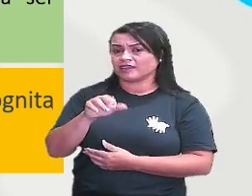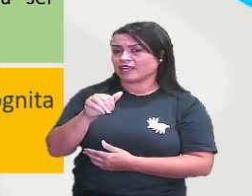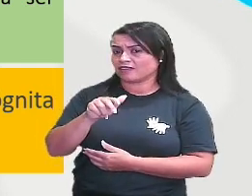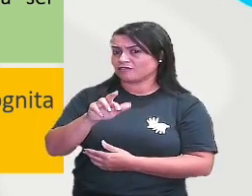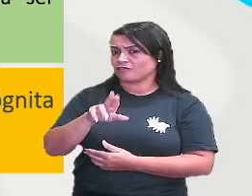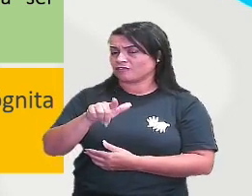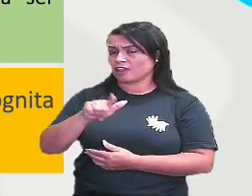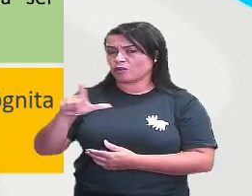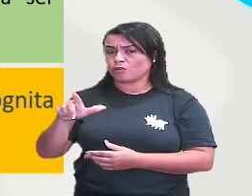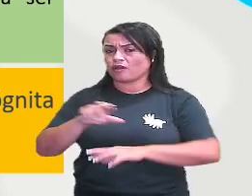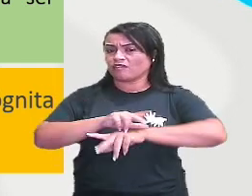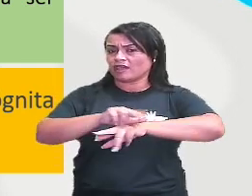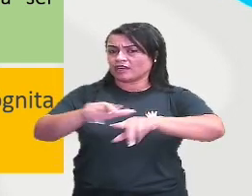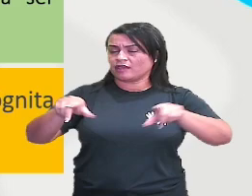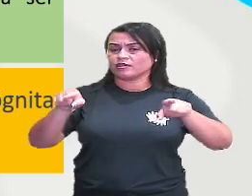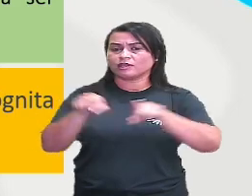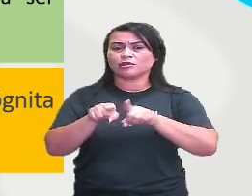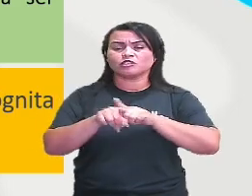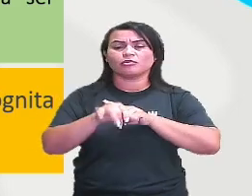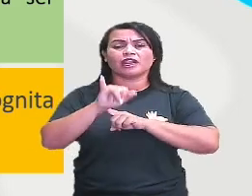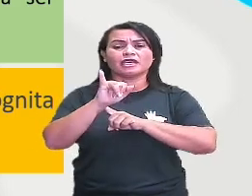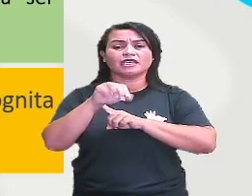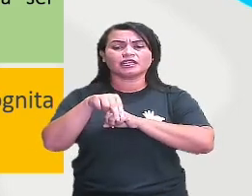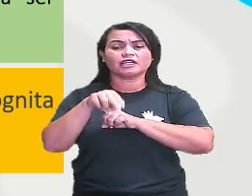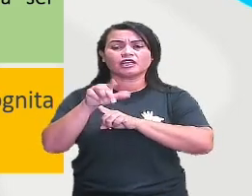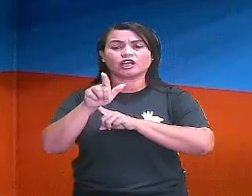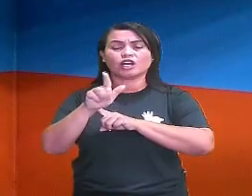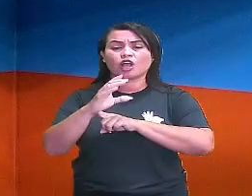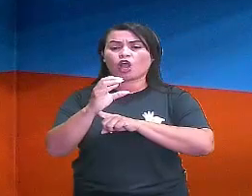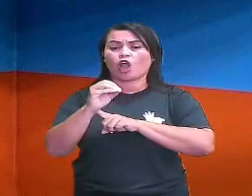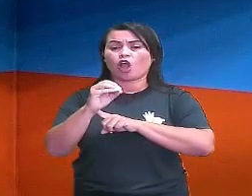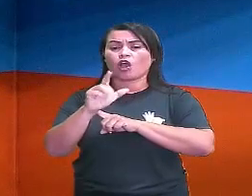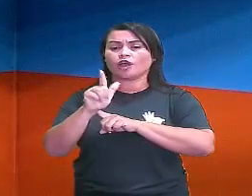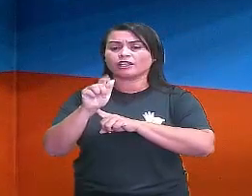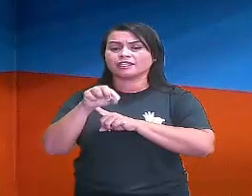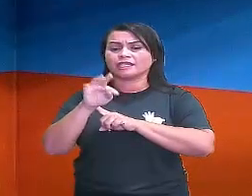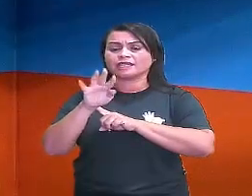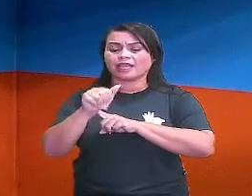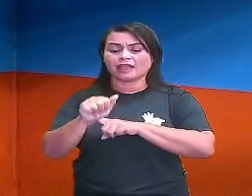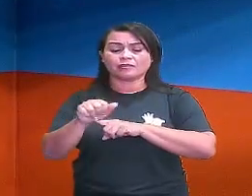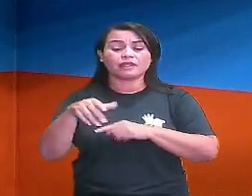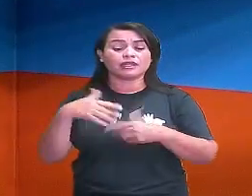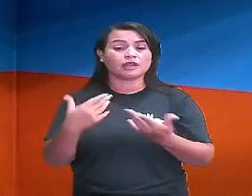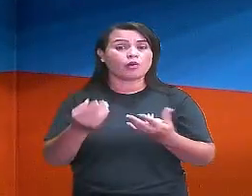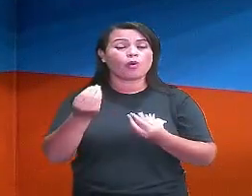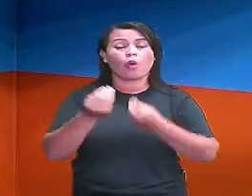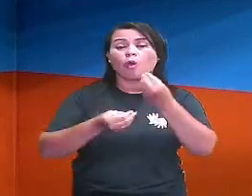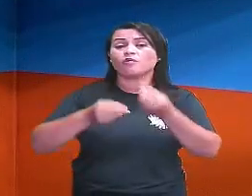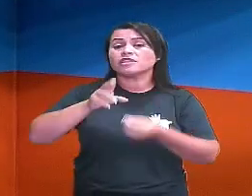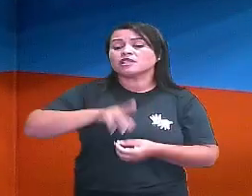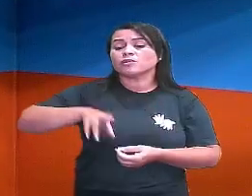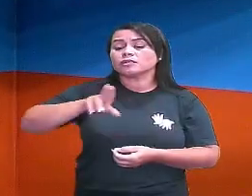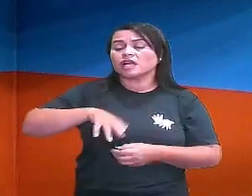variável, mas a gente precisa entender que ela vai ser utilizada,